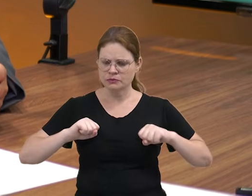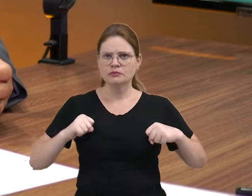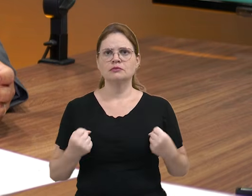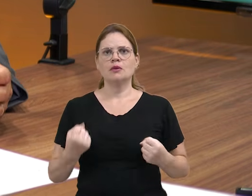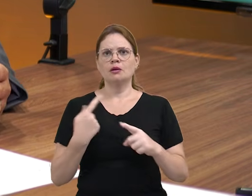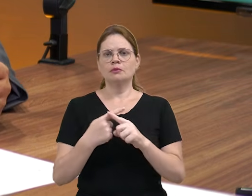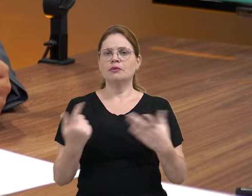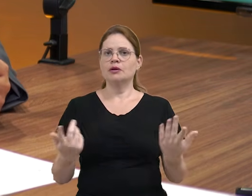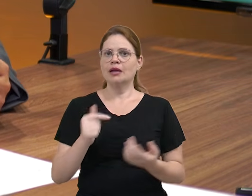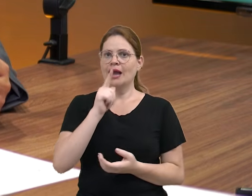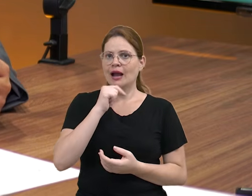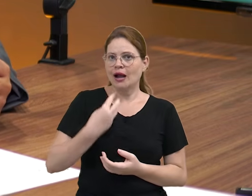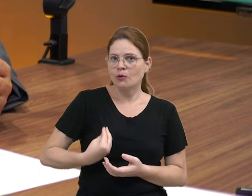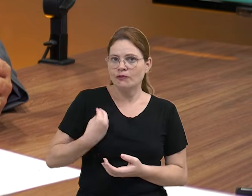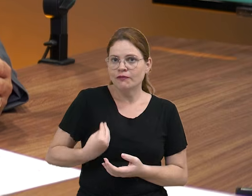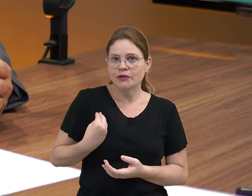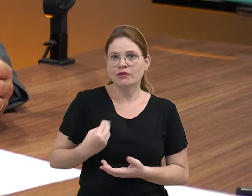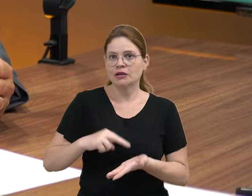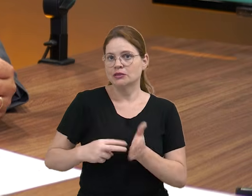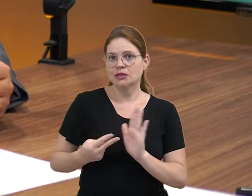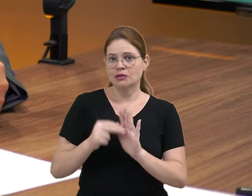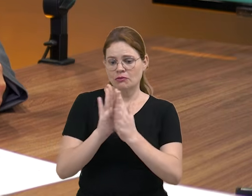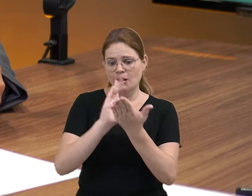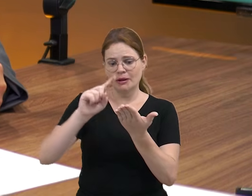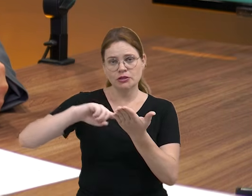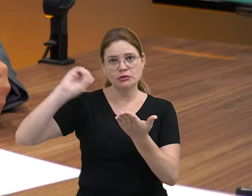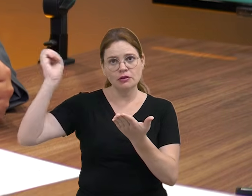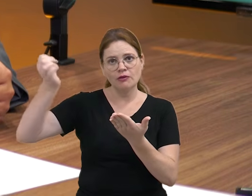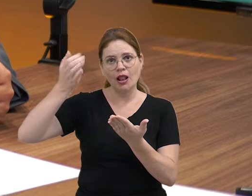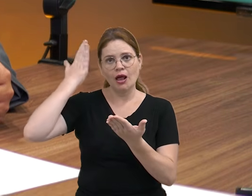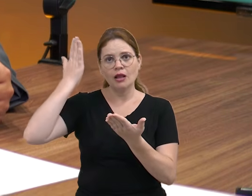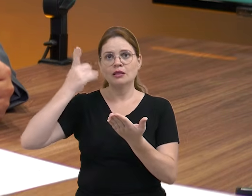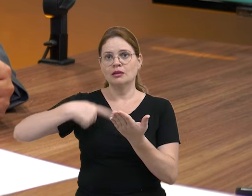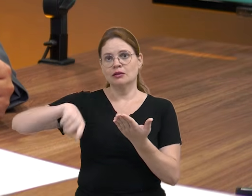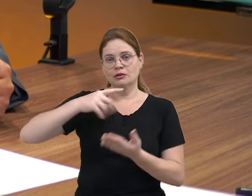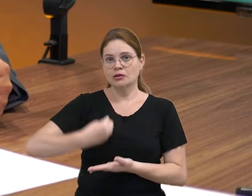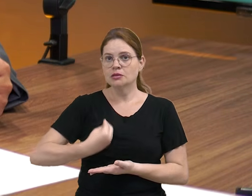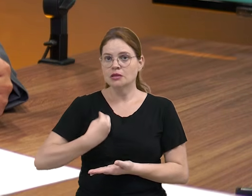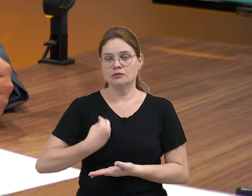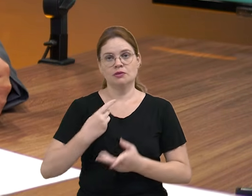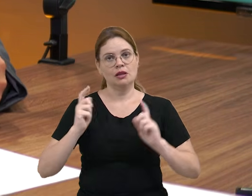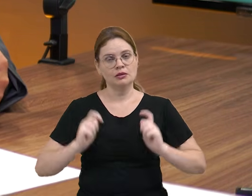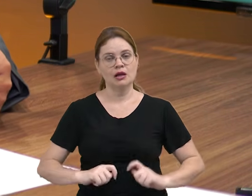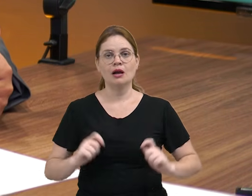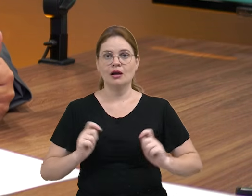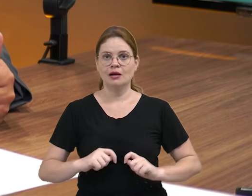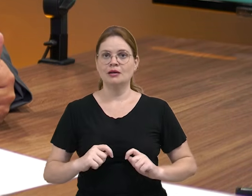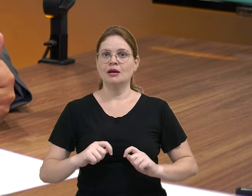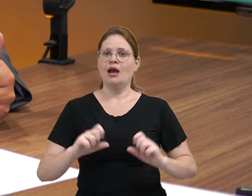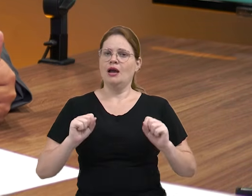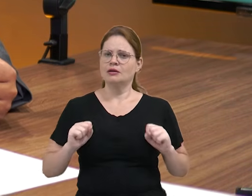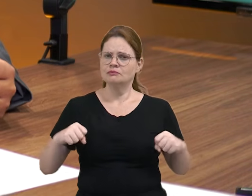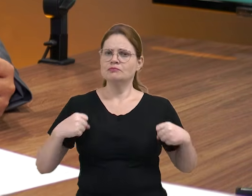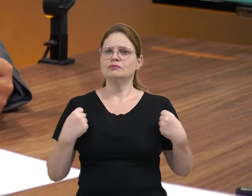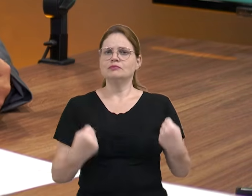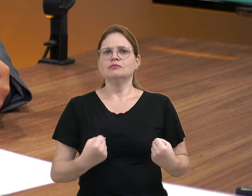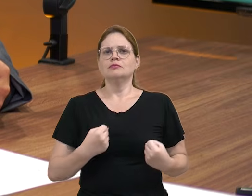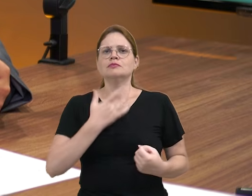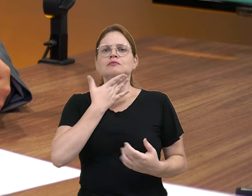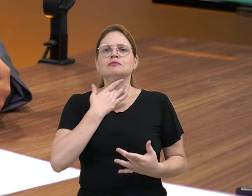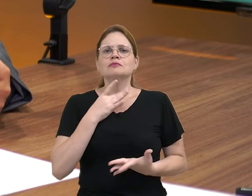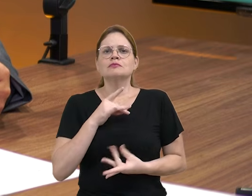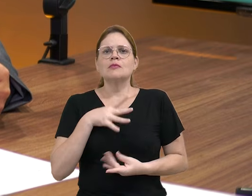água da palavra, a água da vida, a palavra viva, há uma ação, a palavra revelada,